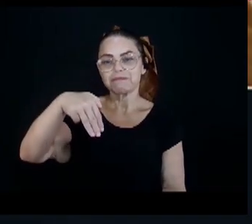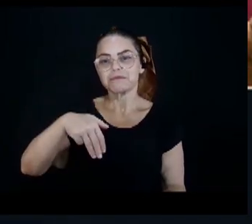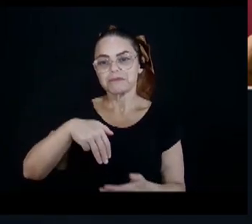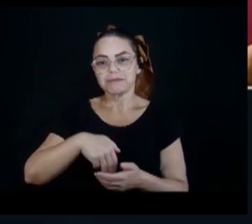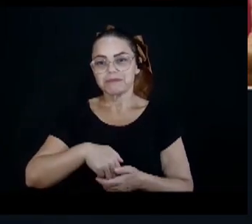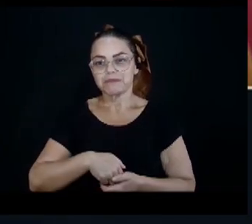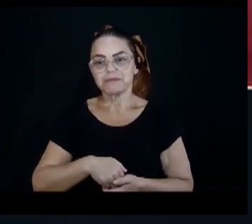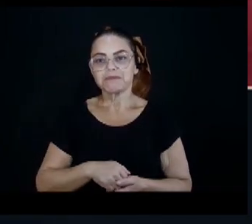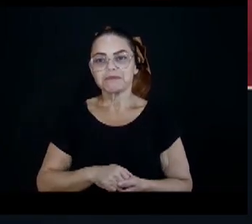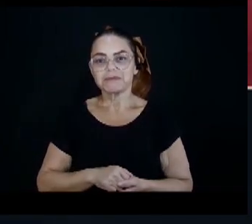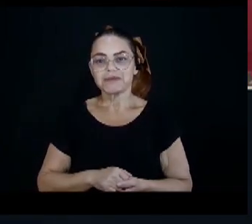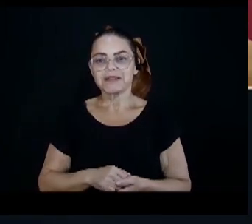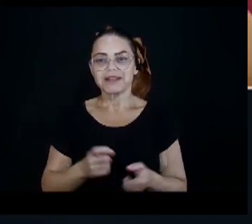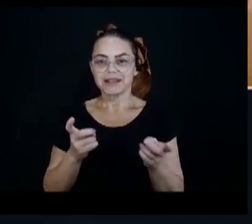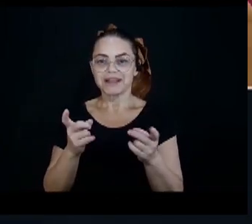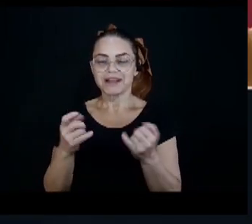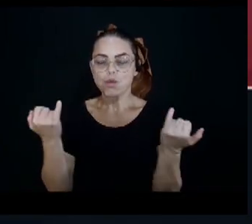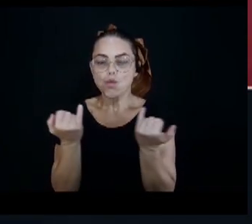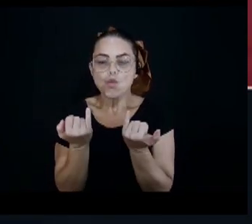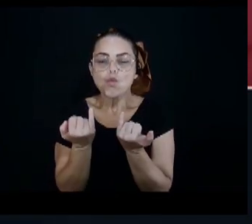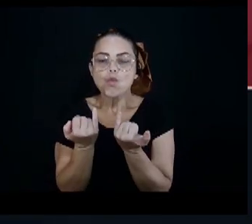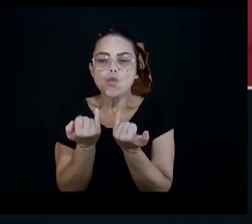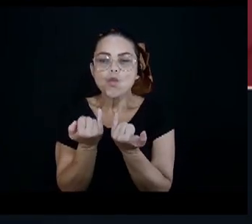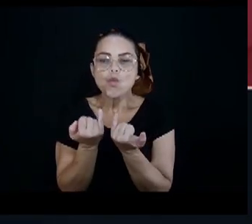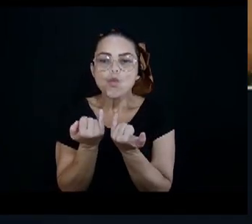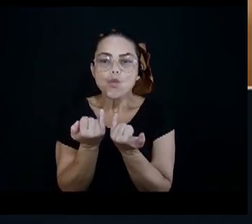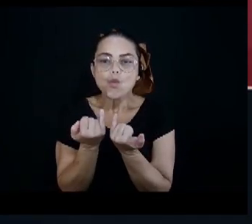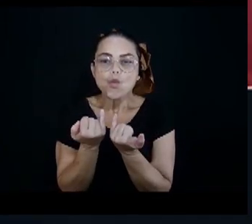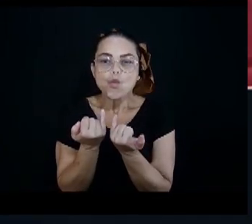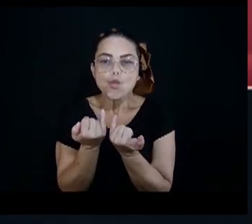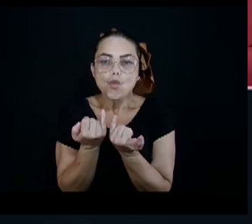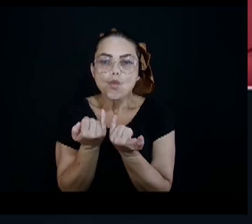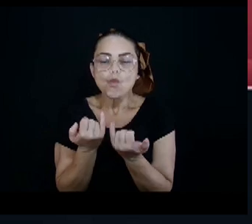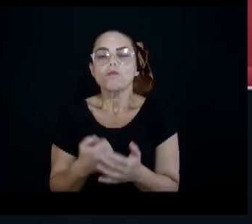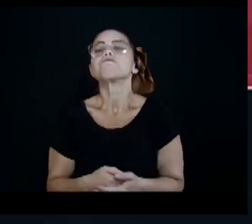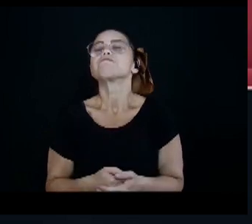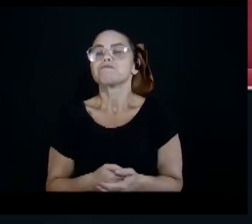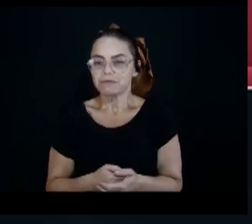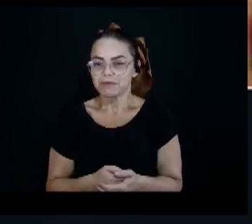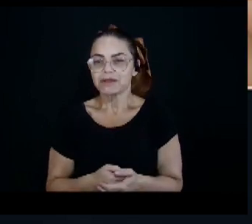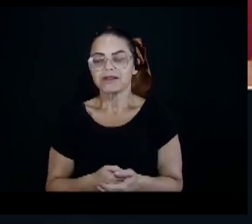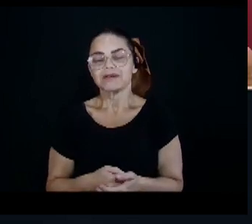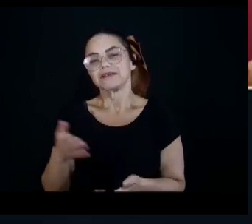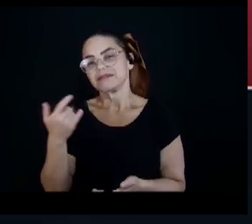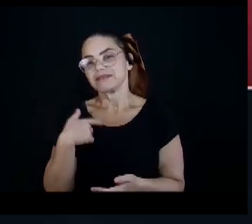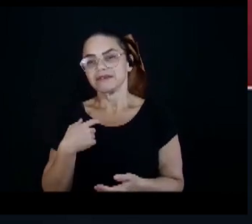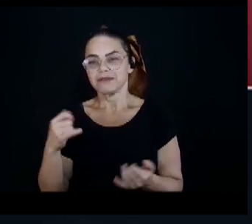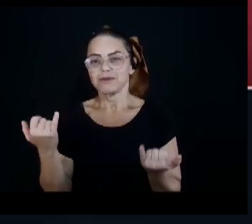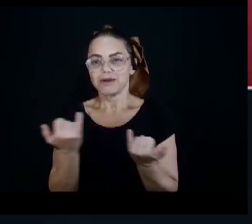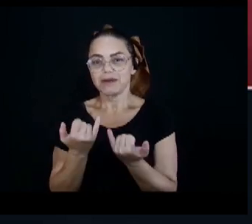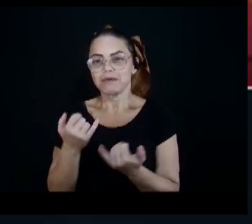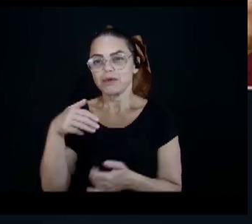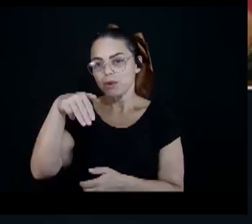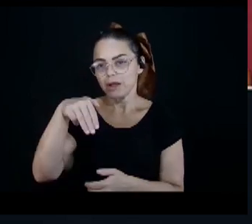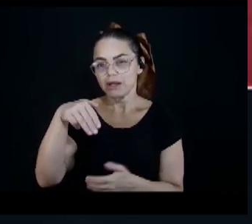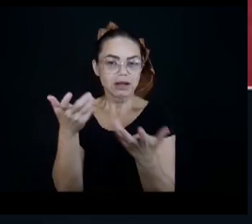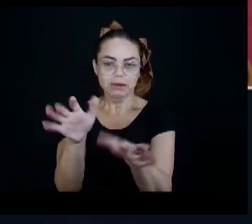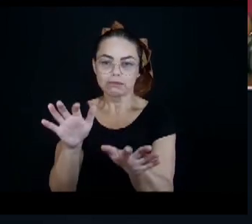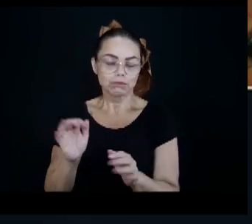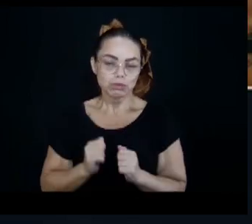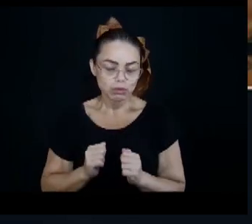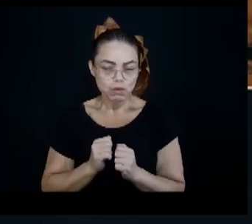da magreza, né? Tá todo mundo magérrimo, então vamos vestir aí o M, ninguém quer mais saber de G e GG.